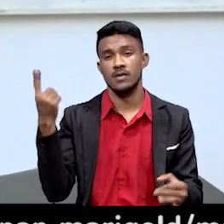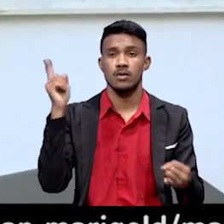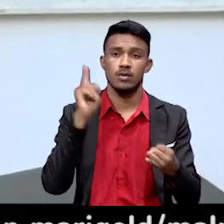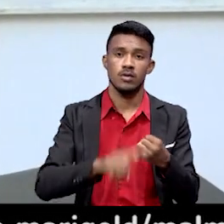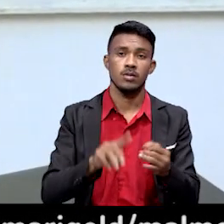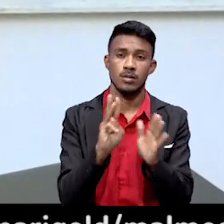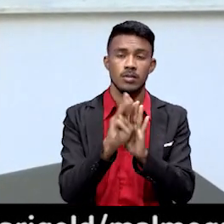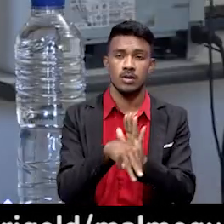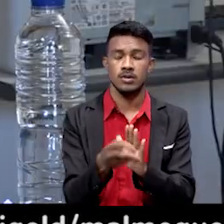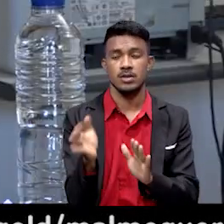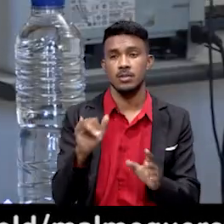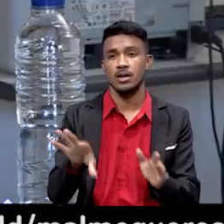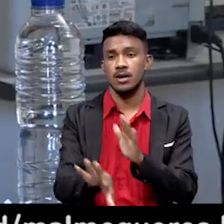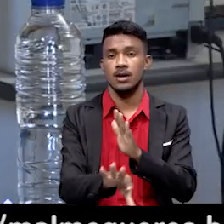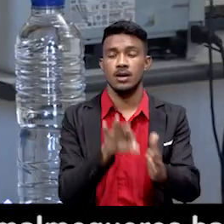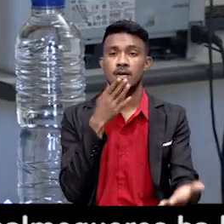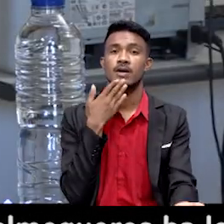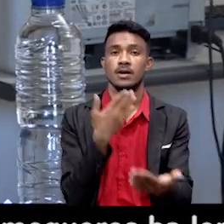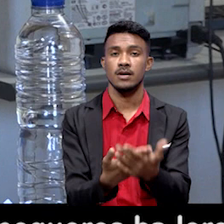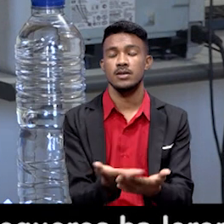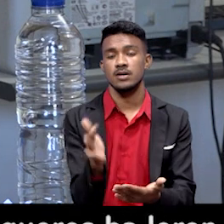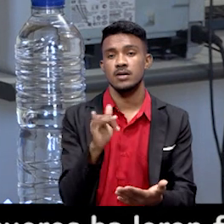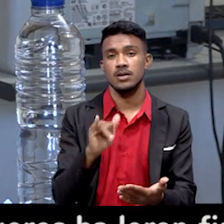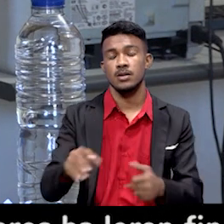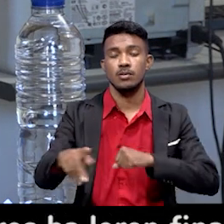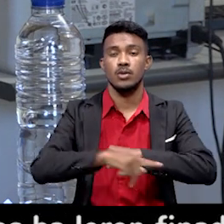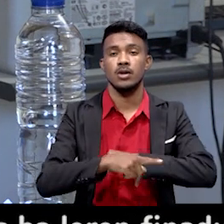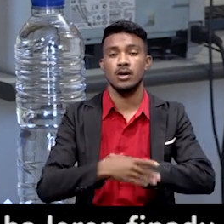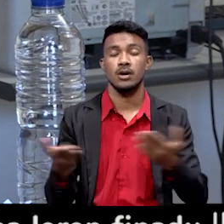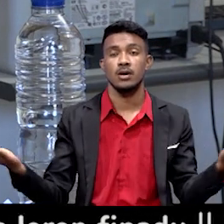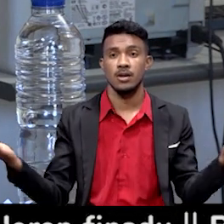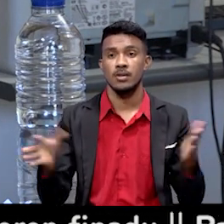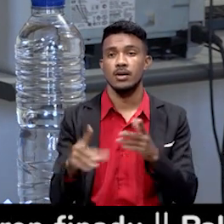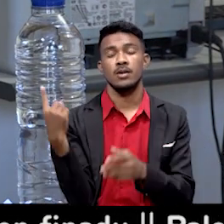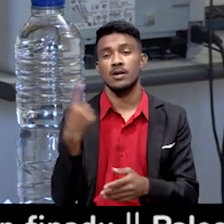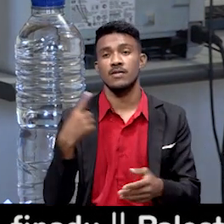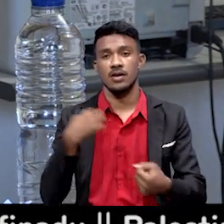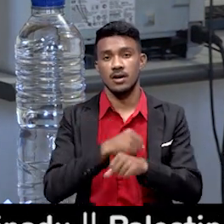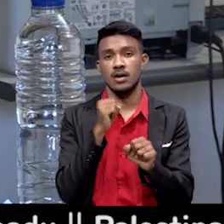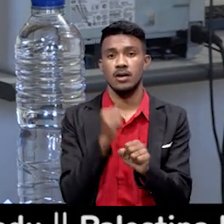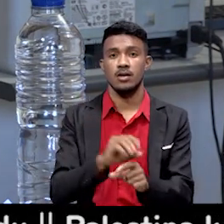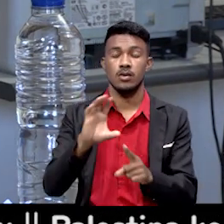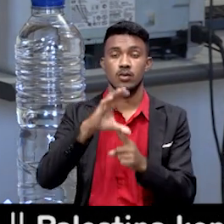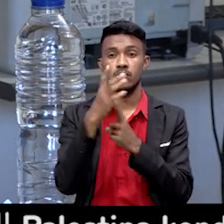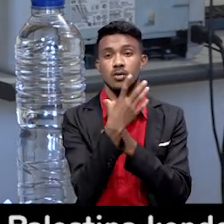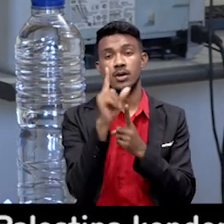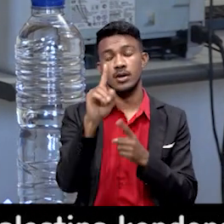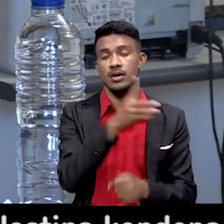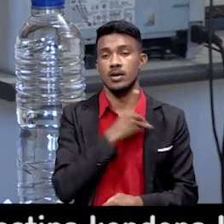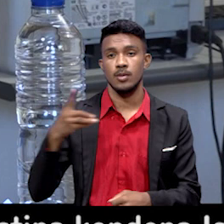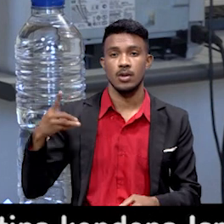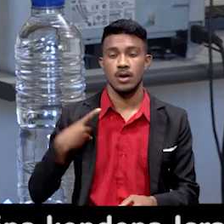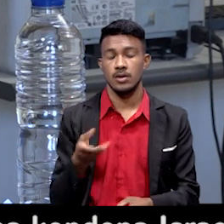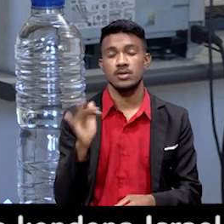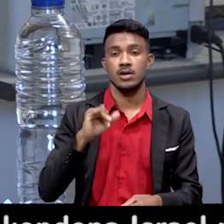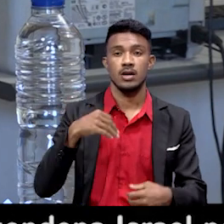mak se hetam beneficio dan no so ne senaru politika ida ne be mak na fatin hela reproduce kultura ida deputado sira hahuela